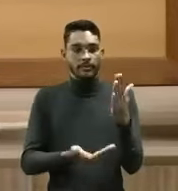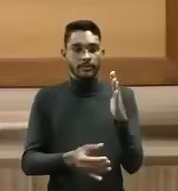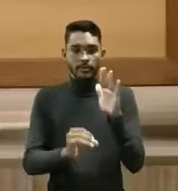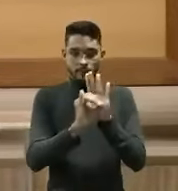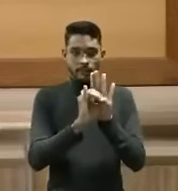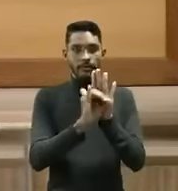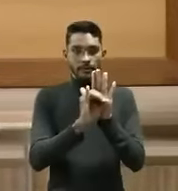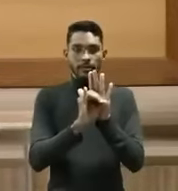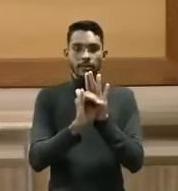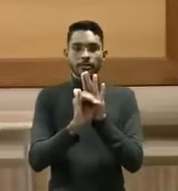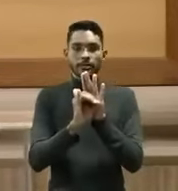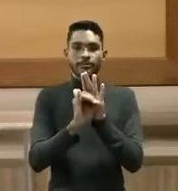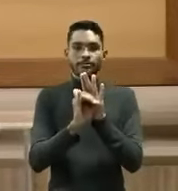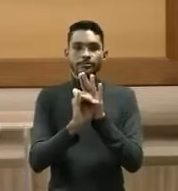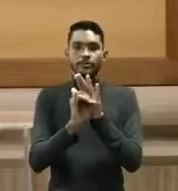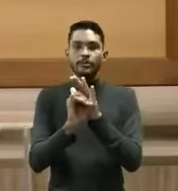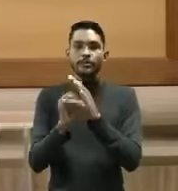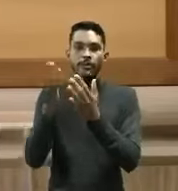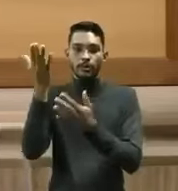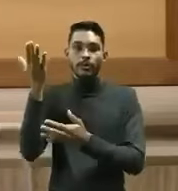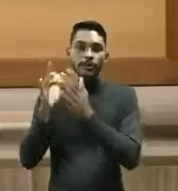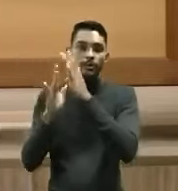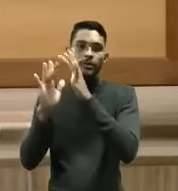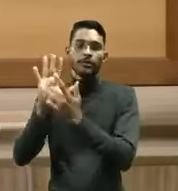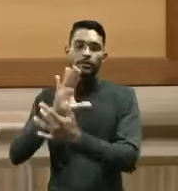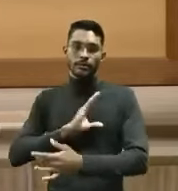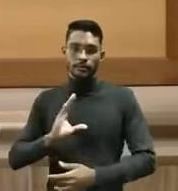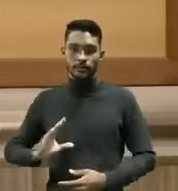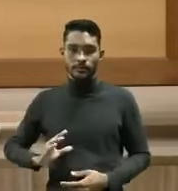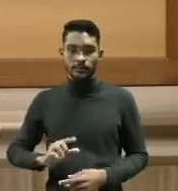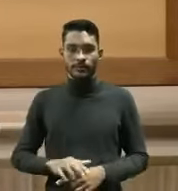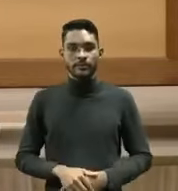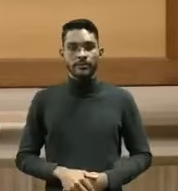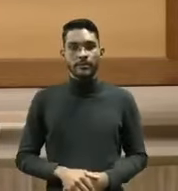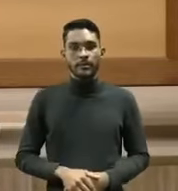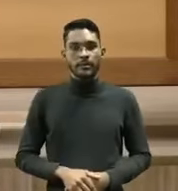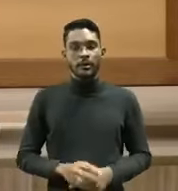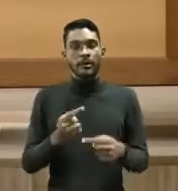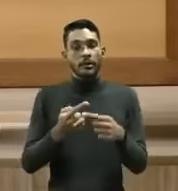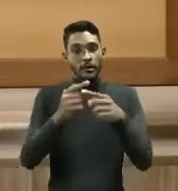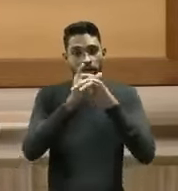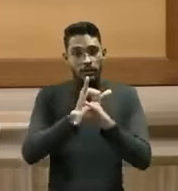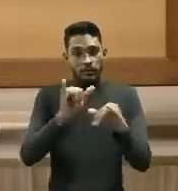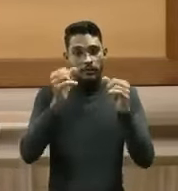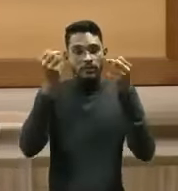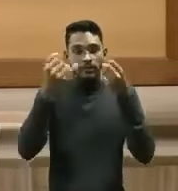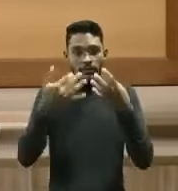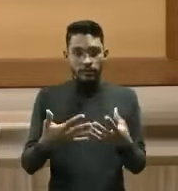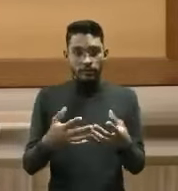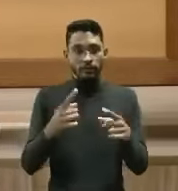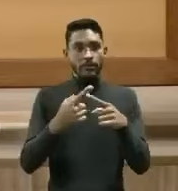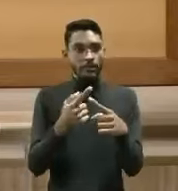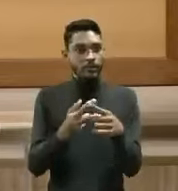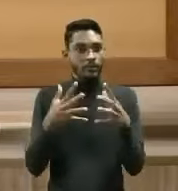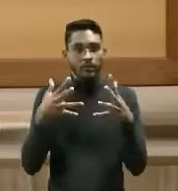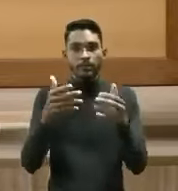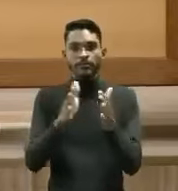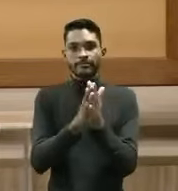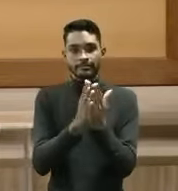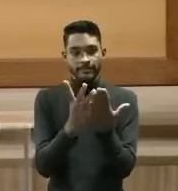vezes tem pessoas que podem pensar pastor Oziel E por que que o senhor fala isso porque está na Bíblia e essas